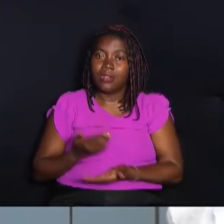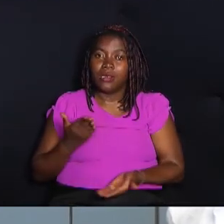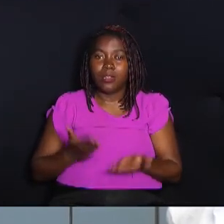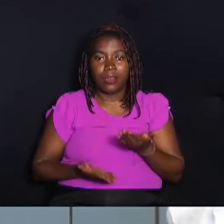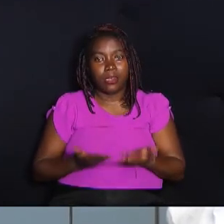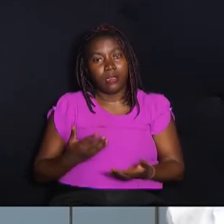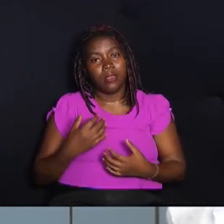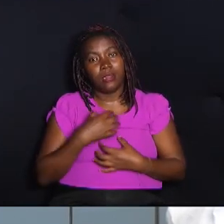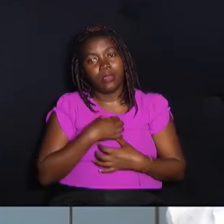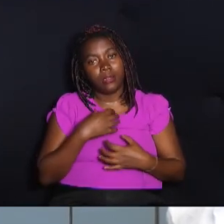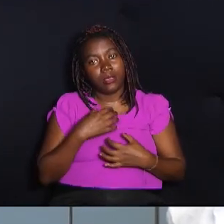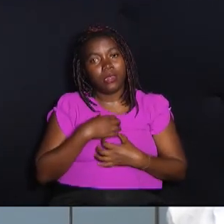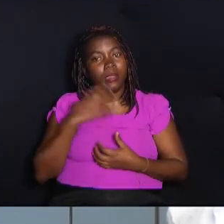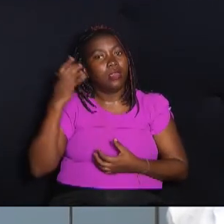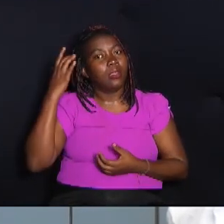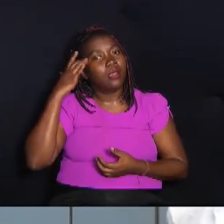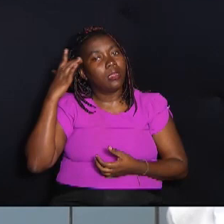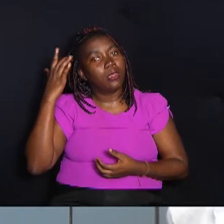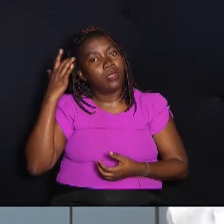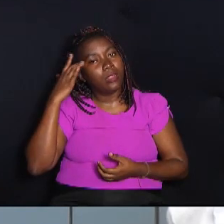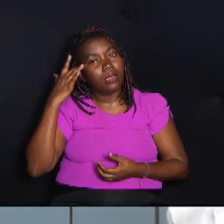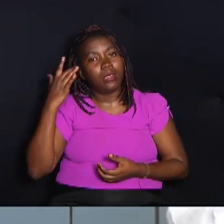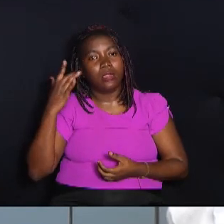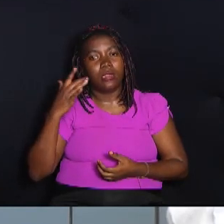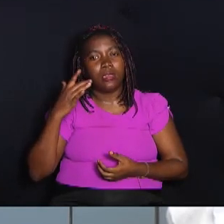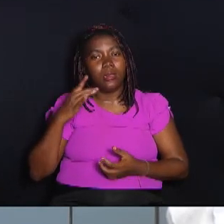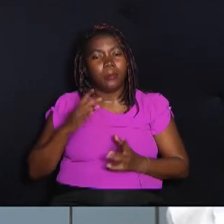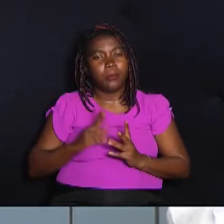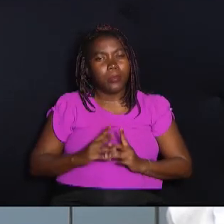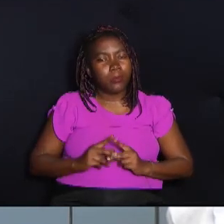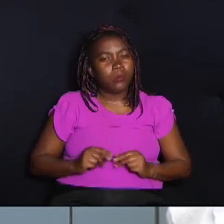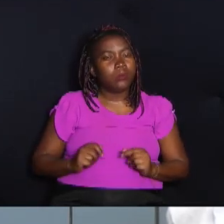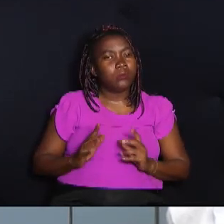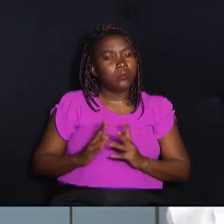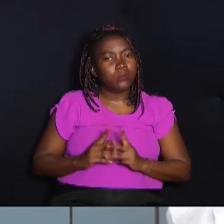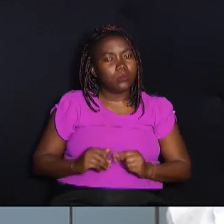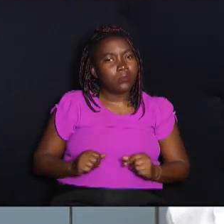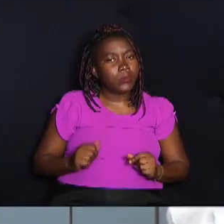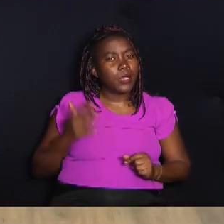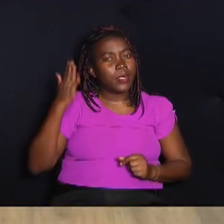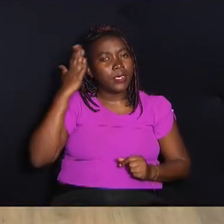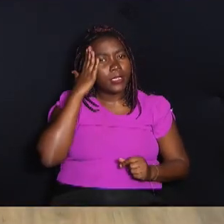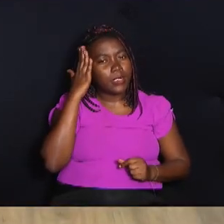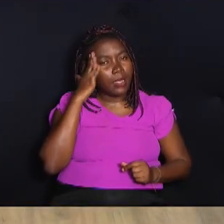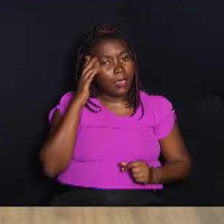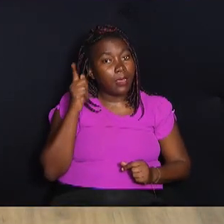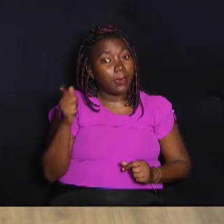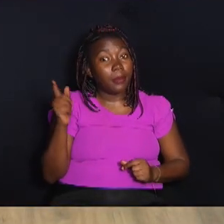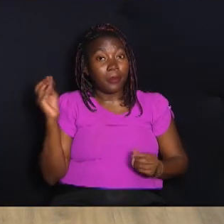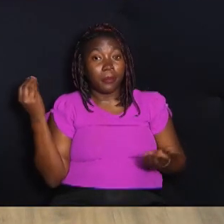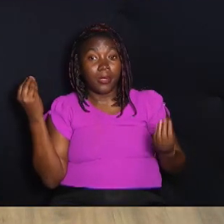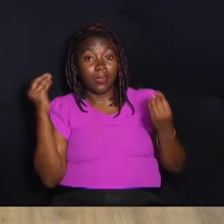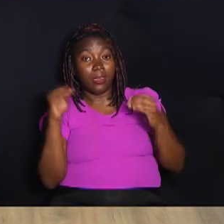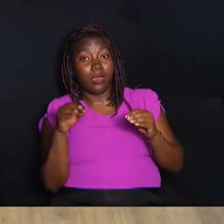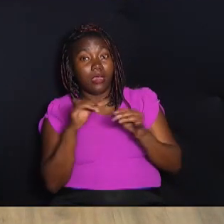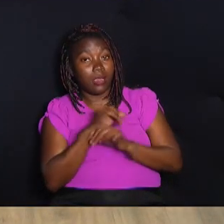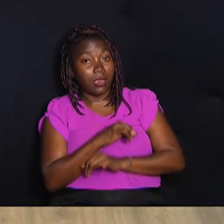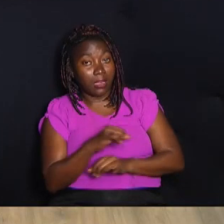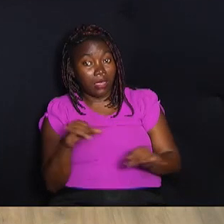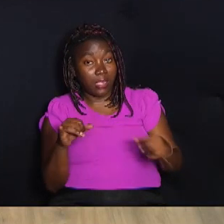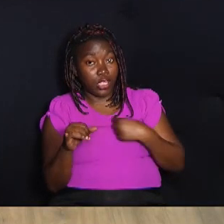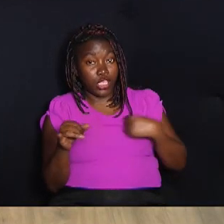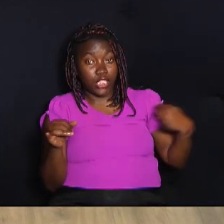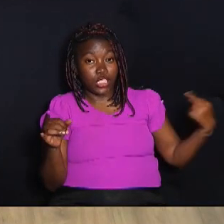emocional para maturar, para digerir, para saber que aquilo que colocaram, aquela notícia que postaram sobre nós, né,